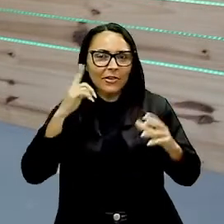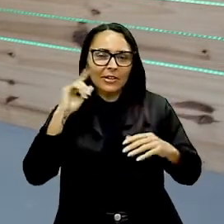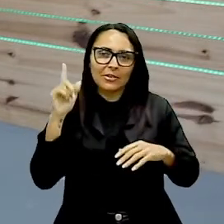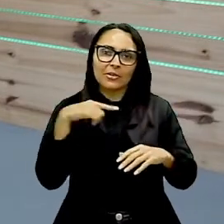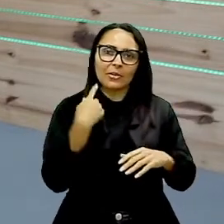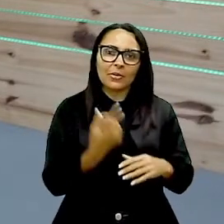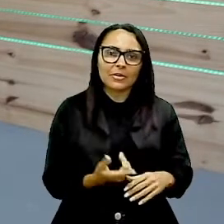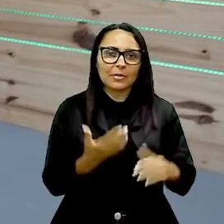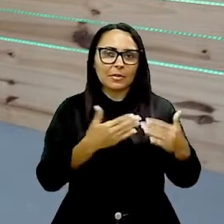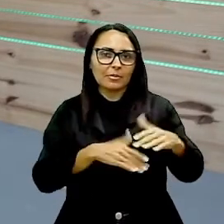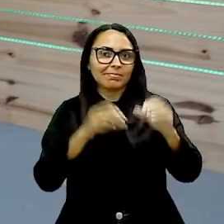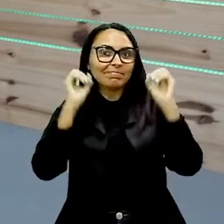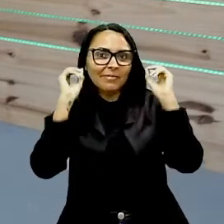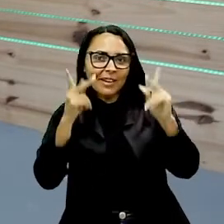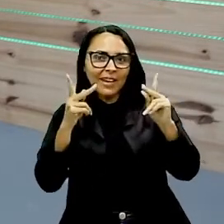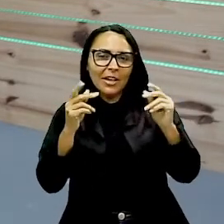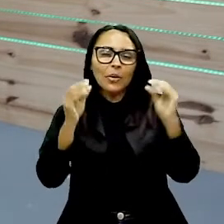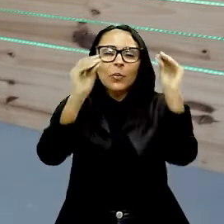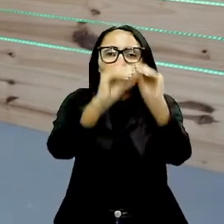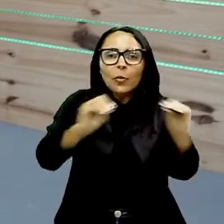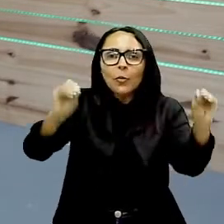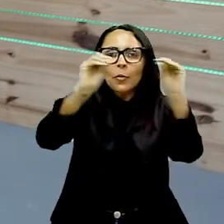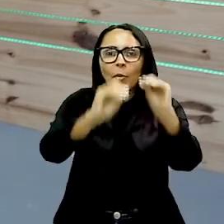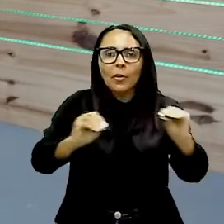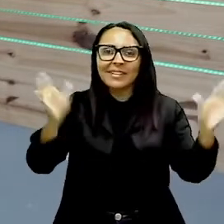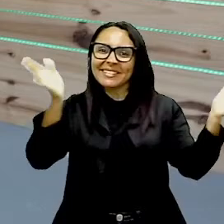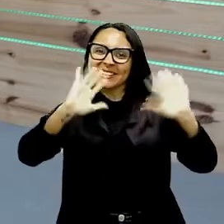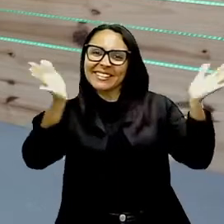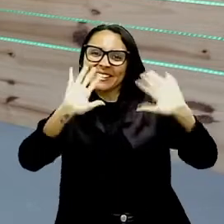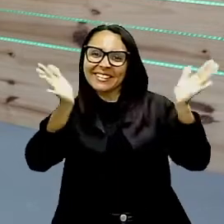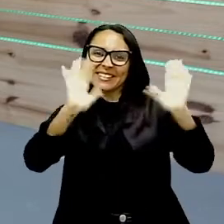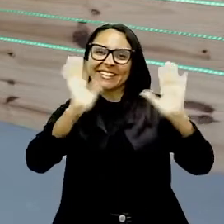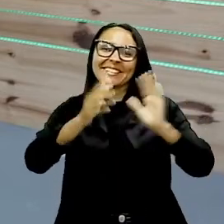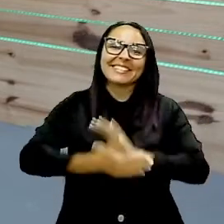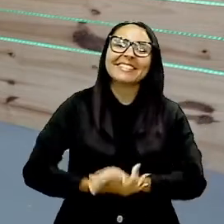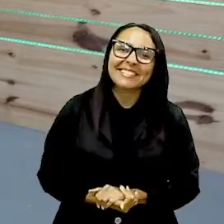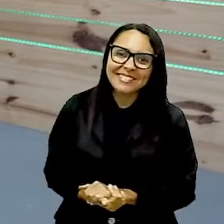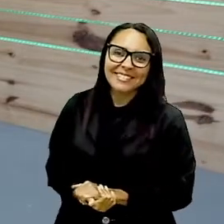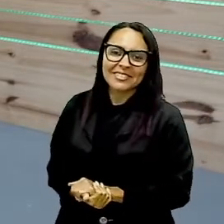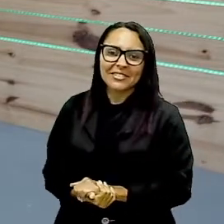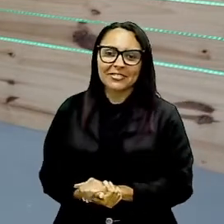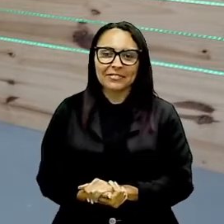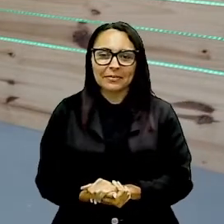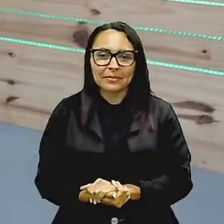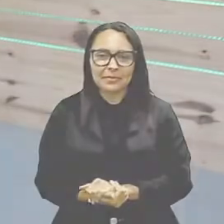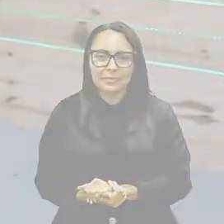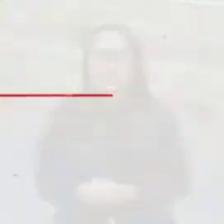nosso simulado, ok? Um beijo para vocês e até daqui a pouco. Tchau!